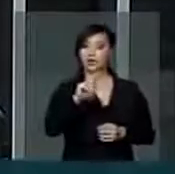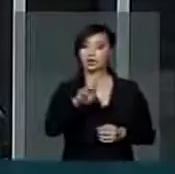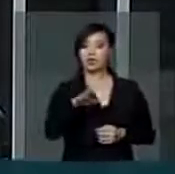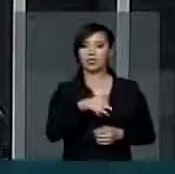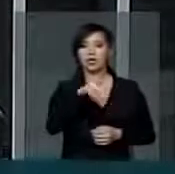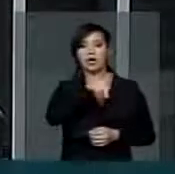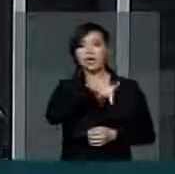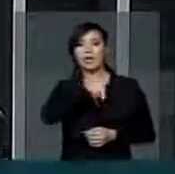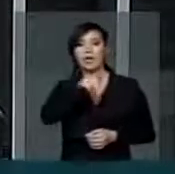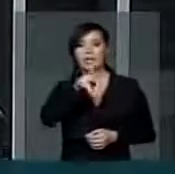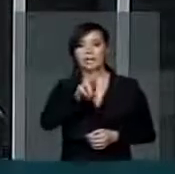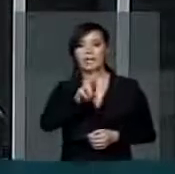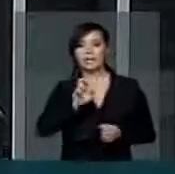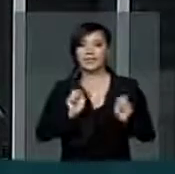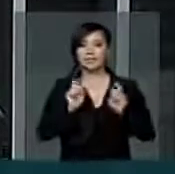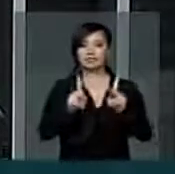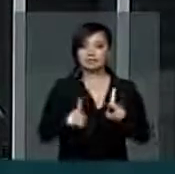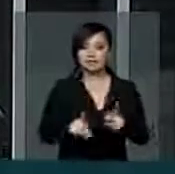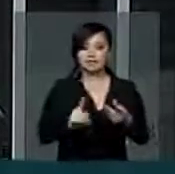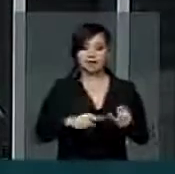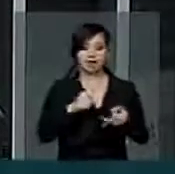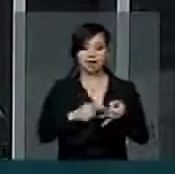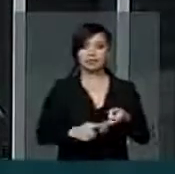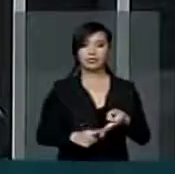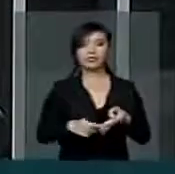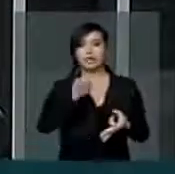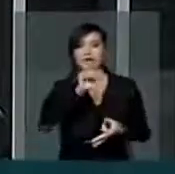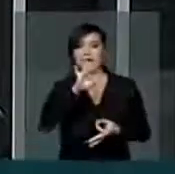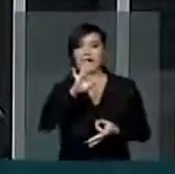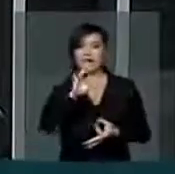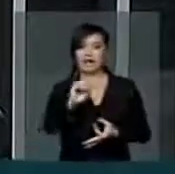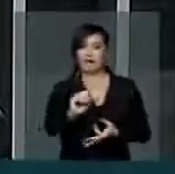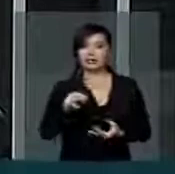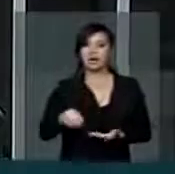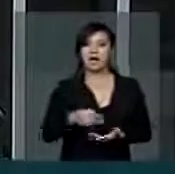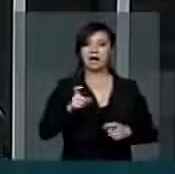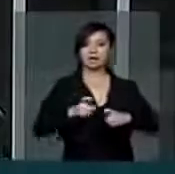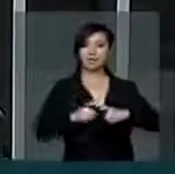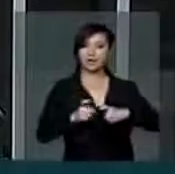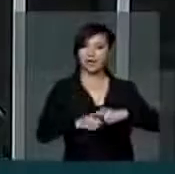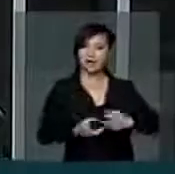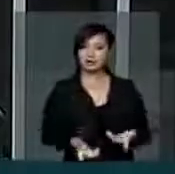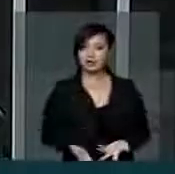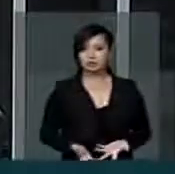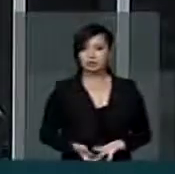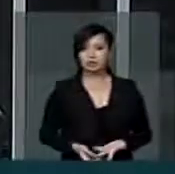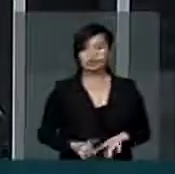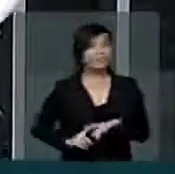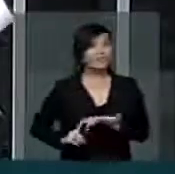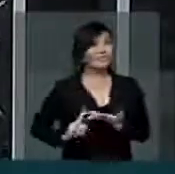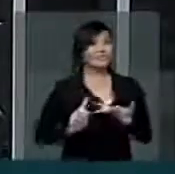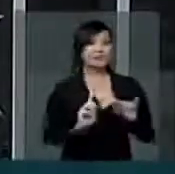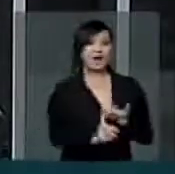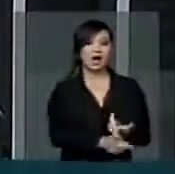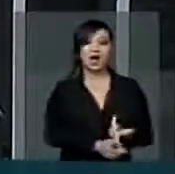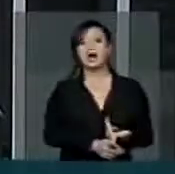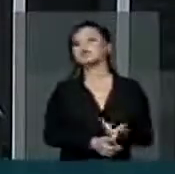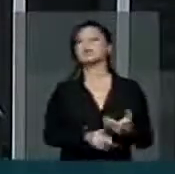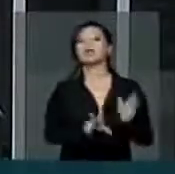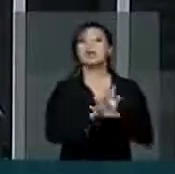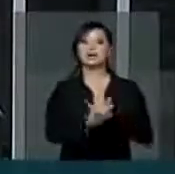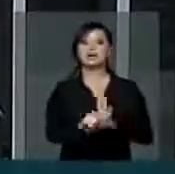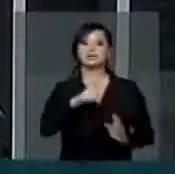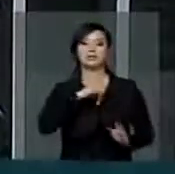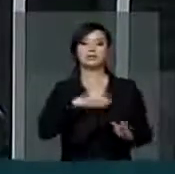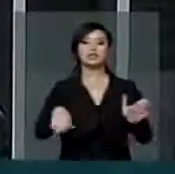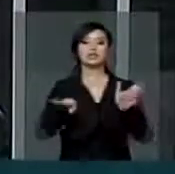médico e outros vetos. Por isso, nós temos que, na minha